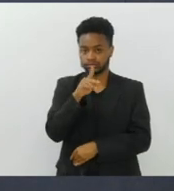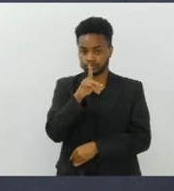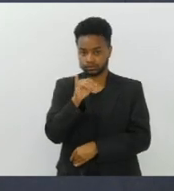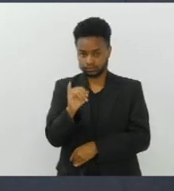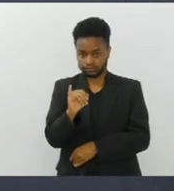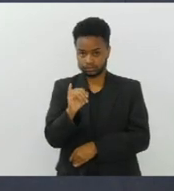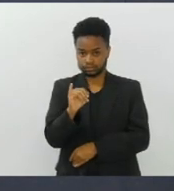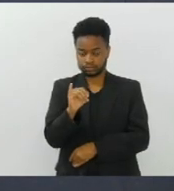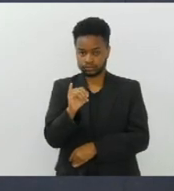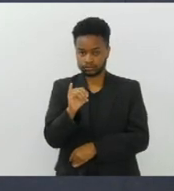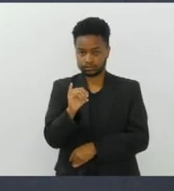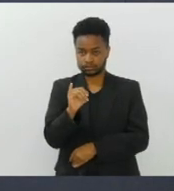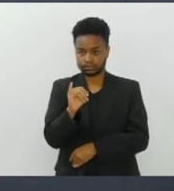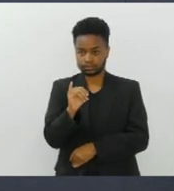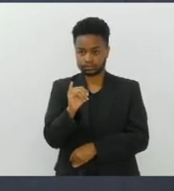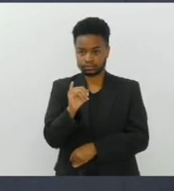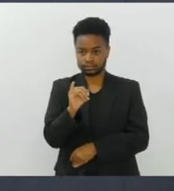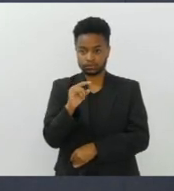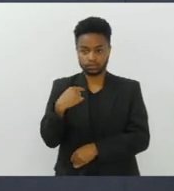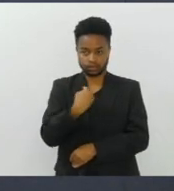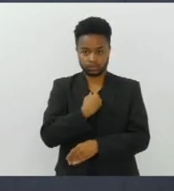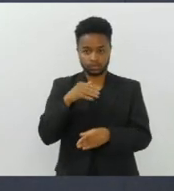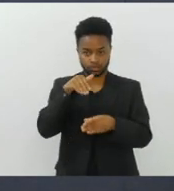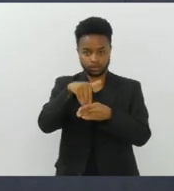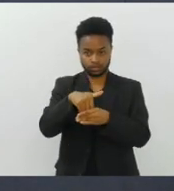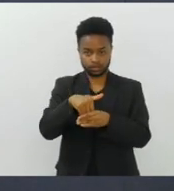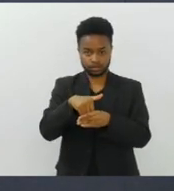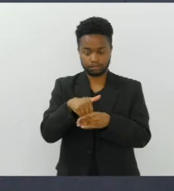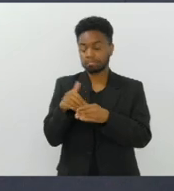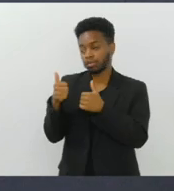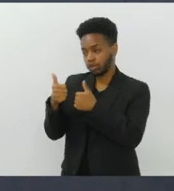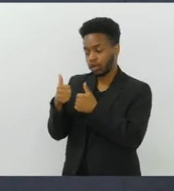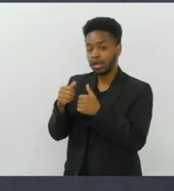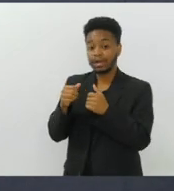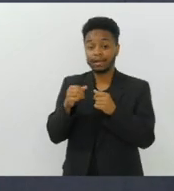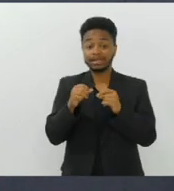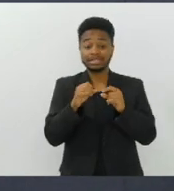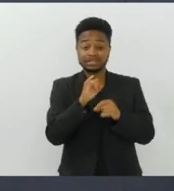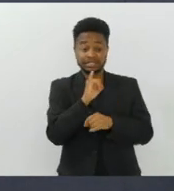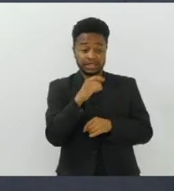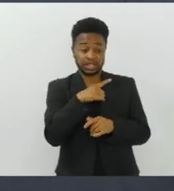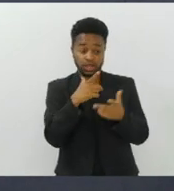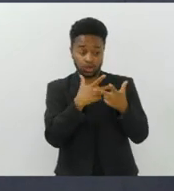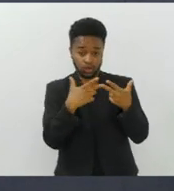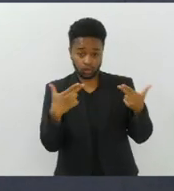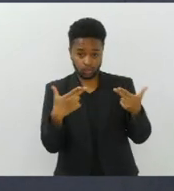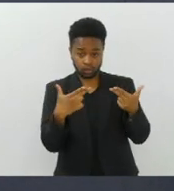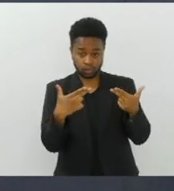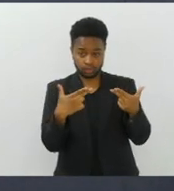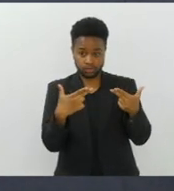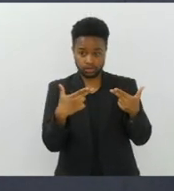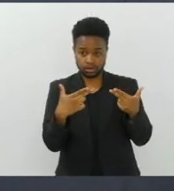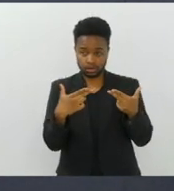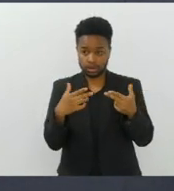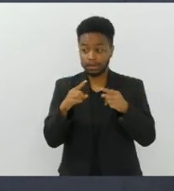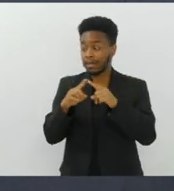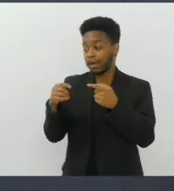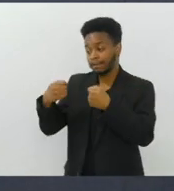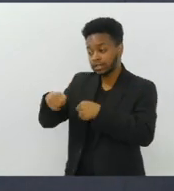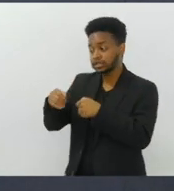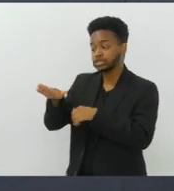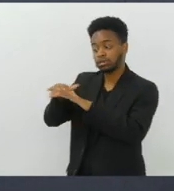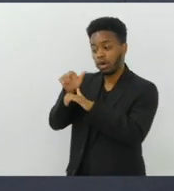na CPI. Foi votado na CPI. Tá bom, mas eu tô... Se há alguma condição então que não seja... Então a gente vai deliberar seja... as próximas. Sem